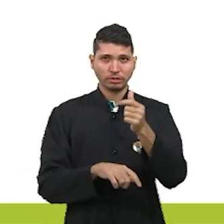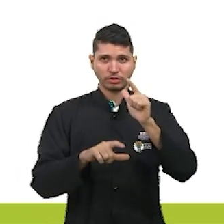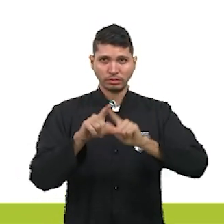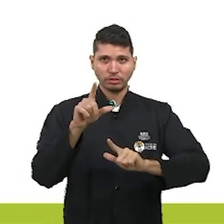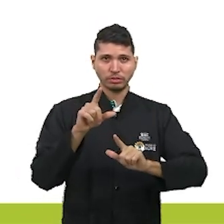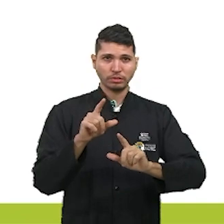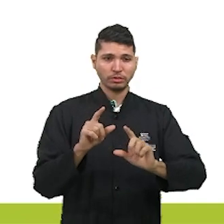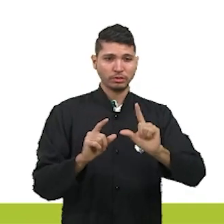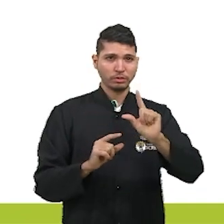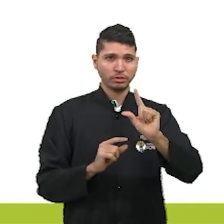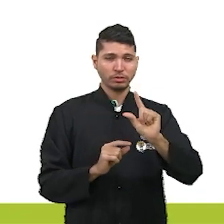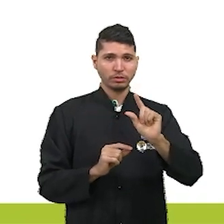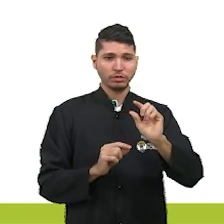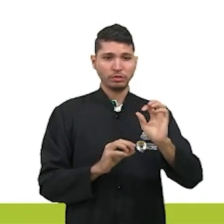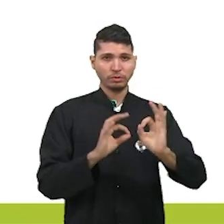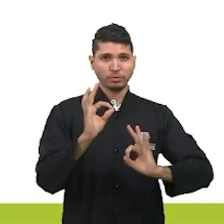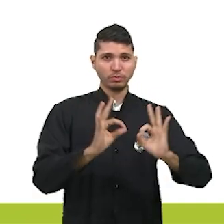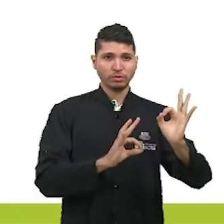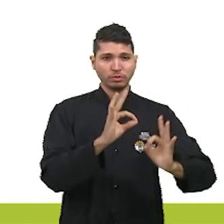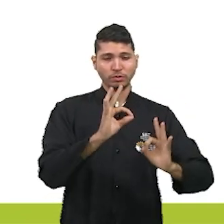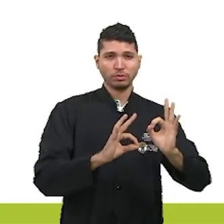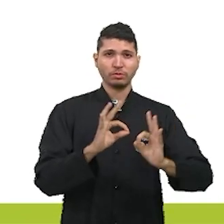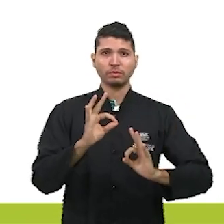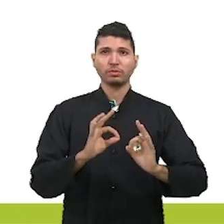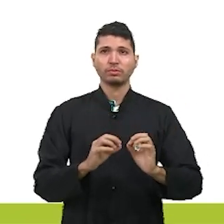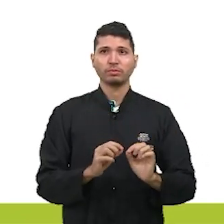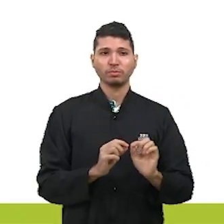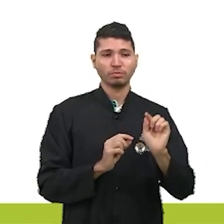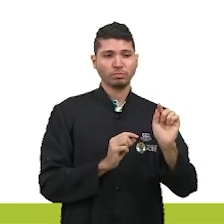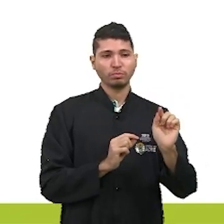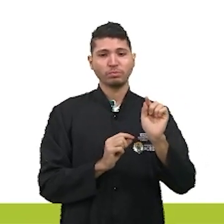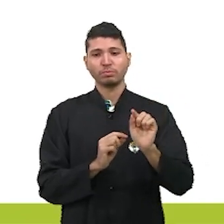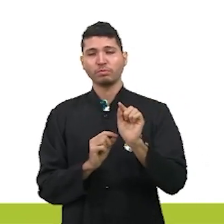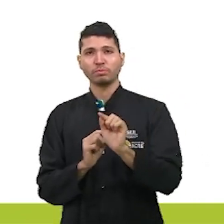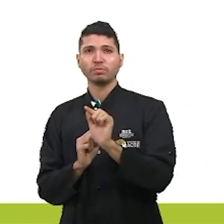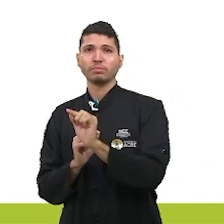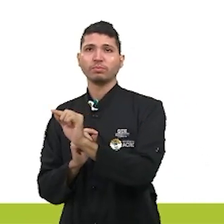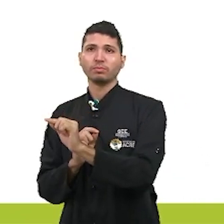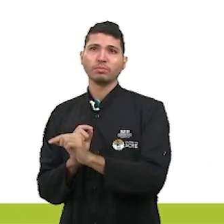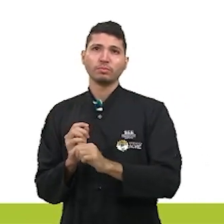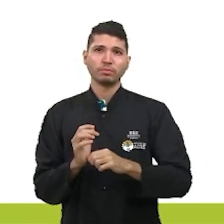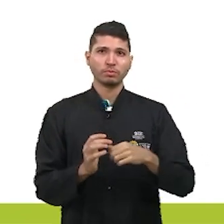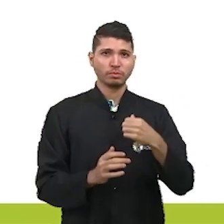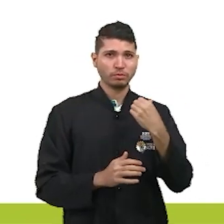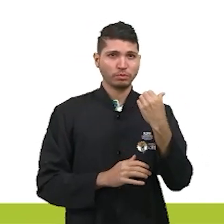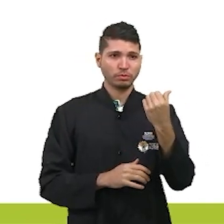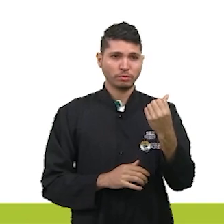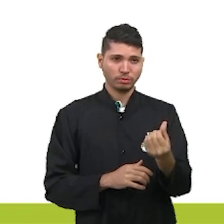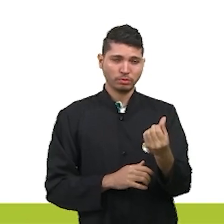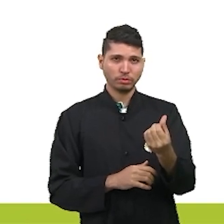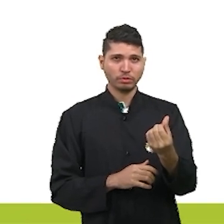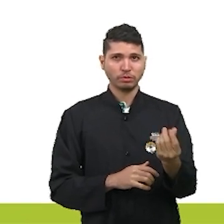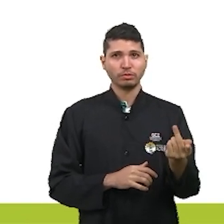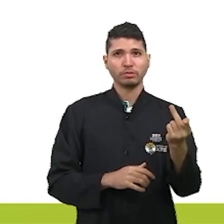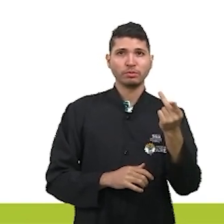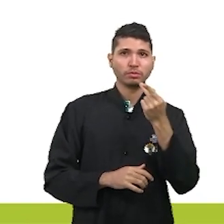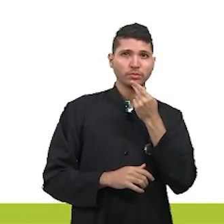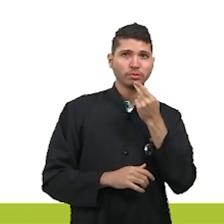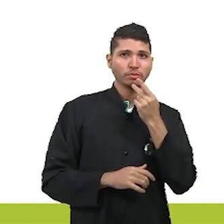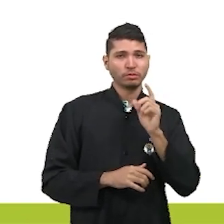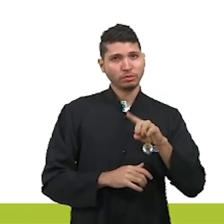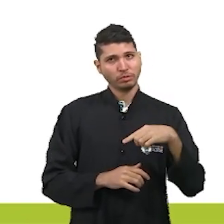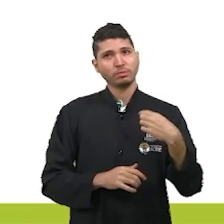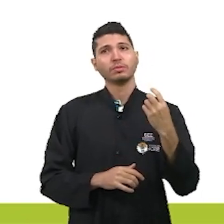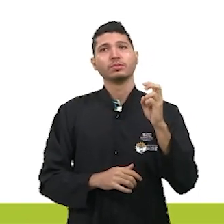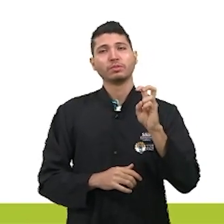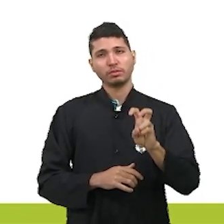e organizadas em ordem. Então você tem 6 possibilidades para a primeira, depois 5